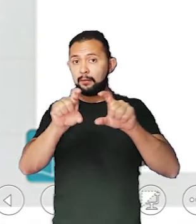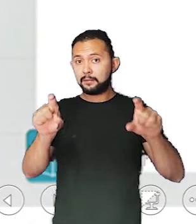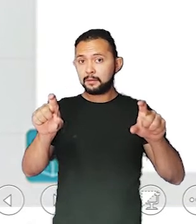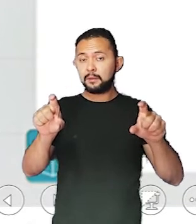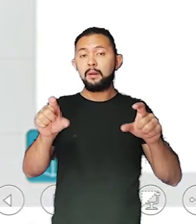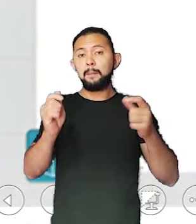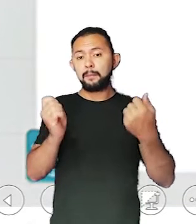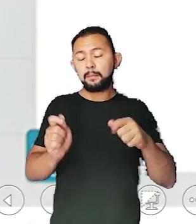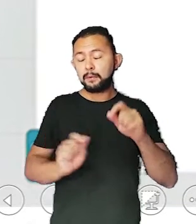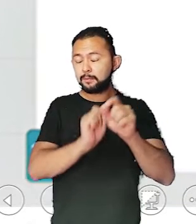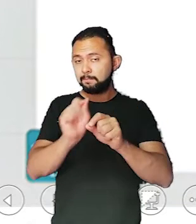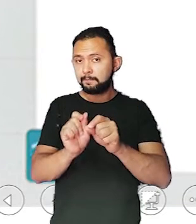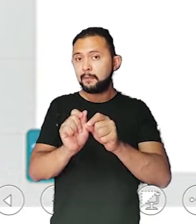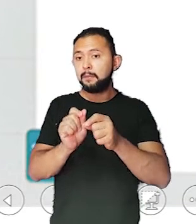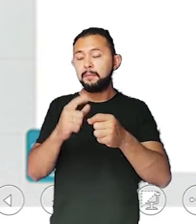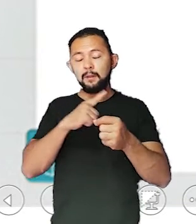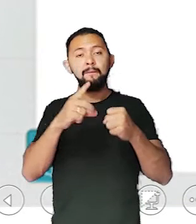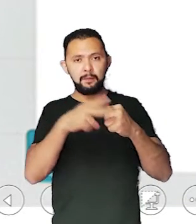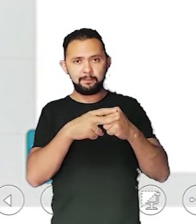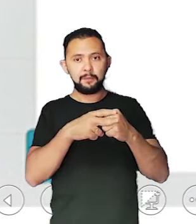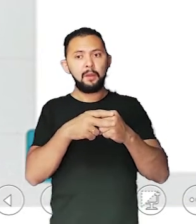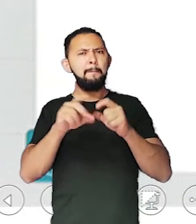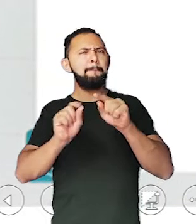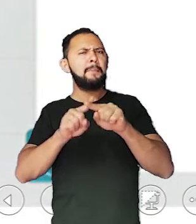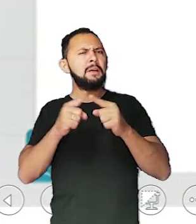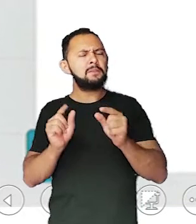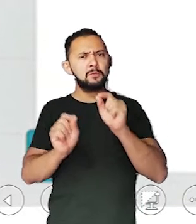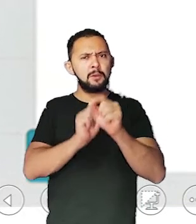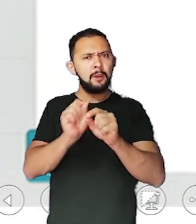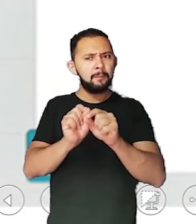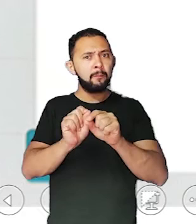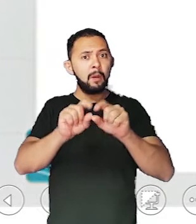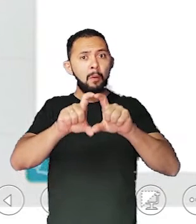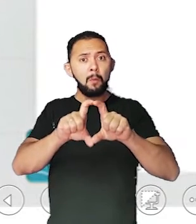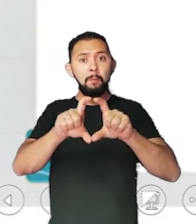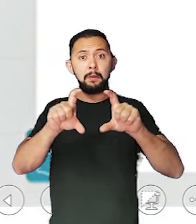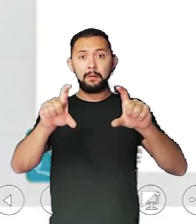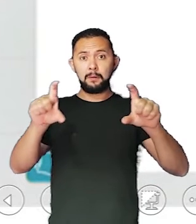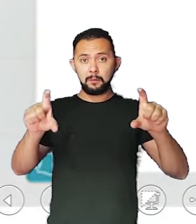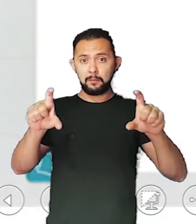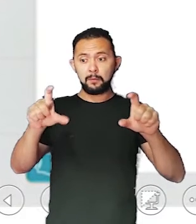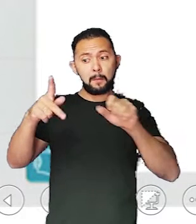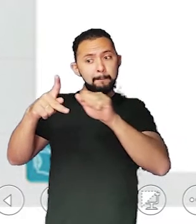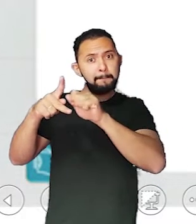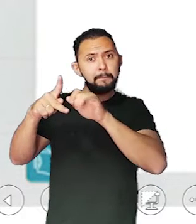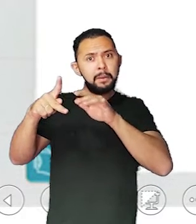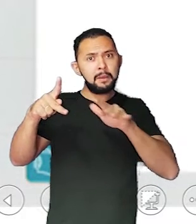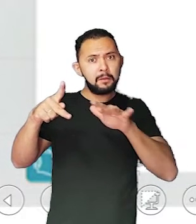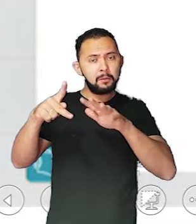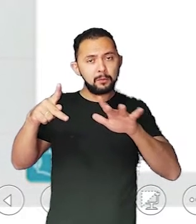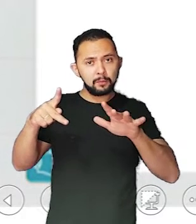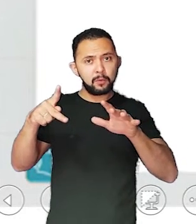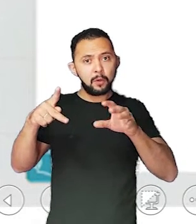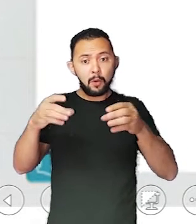período composto é o seguinte, vamos aqui para o período composto. O caçador percebeu que a noite chegou.